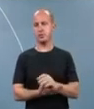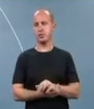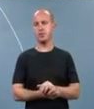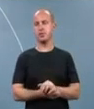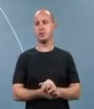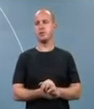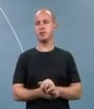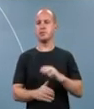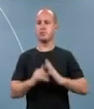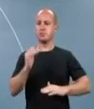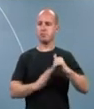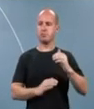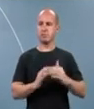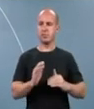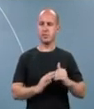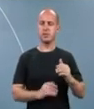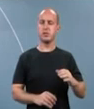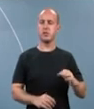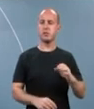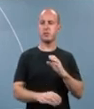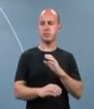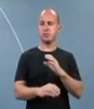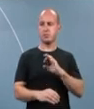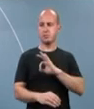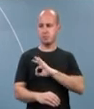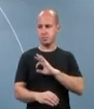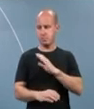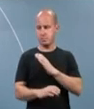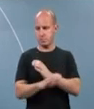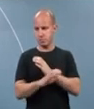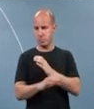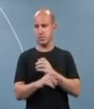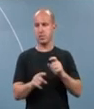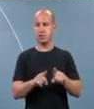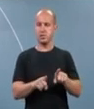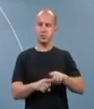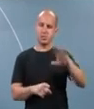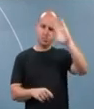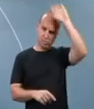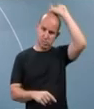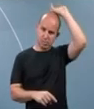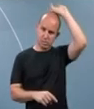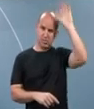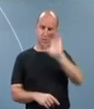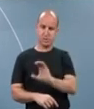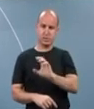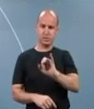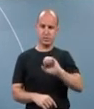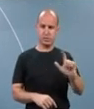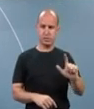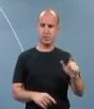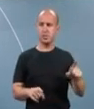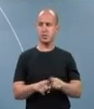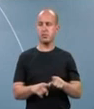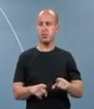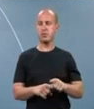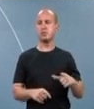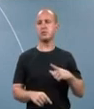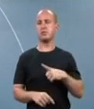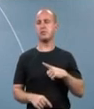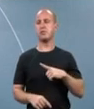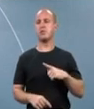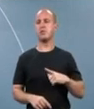profissionais civis, tanto policial, segurança civil como bombeiro civil, nós tivemos também a força e a presença